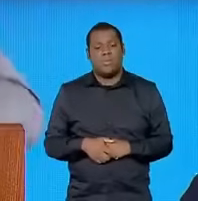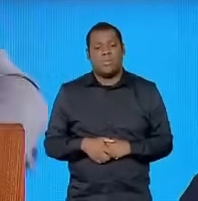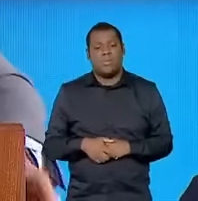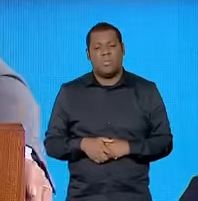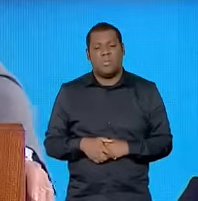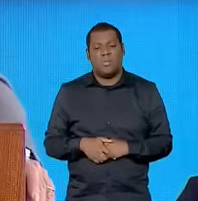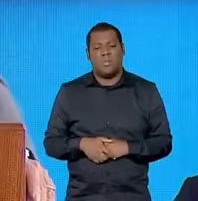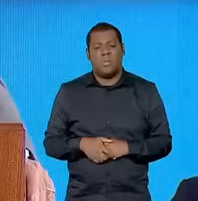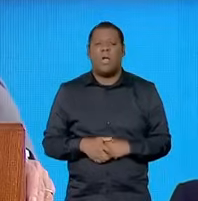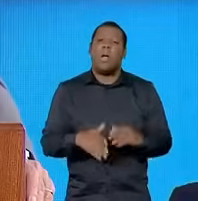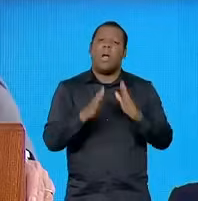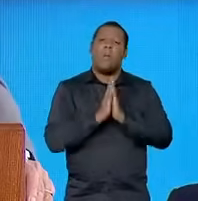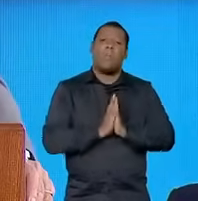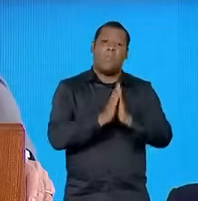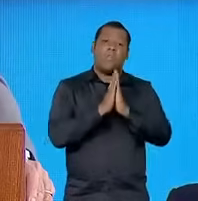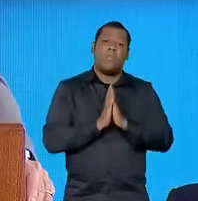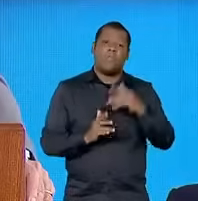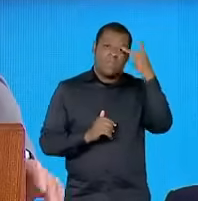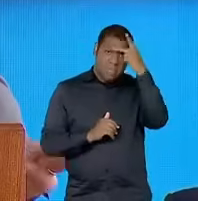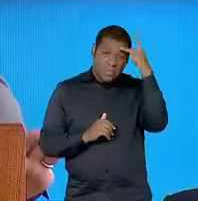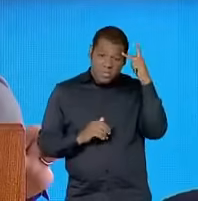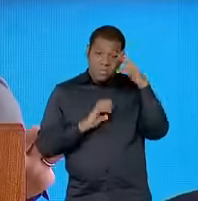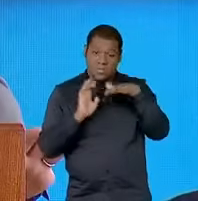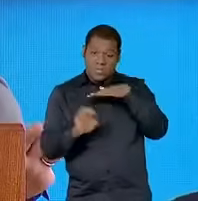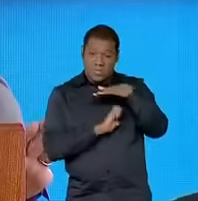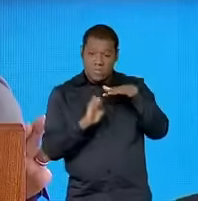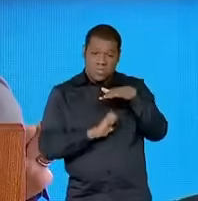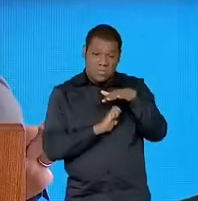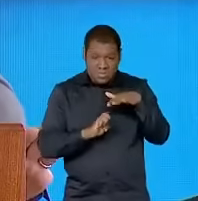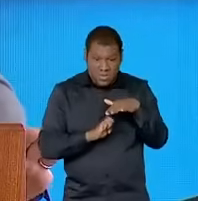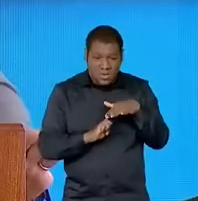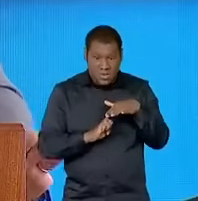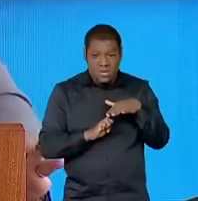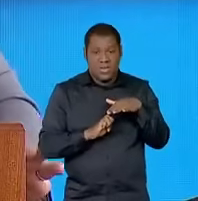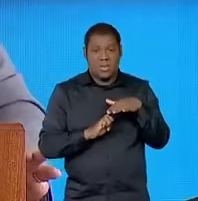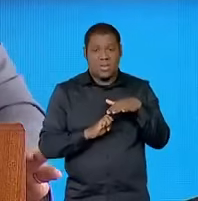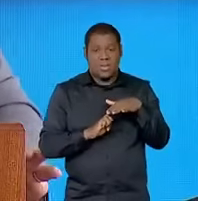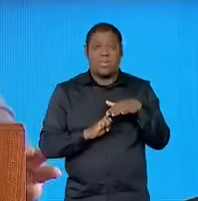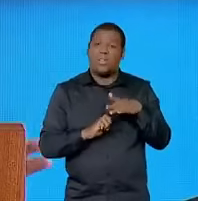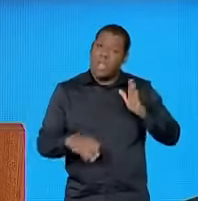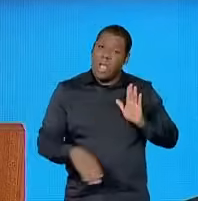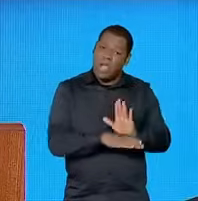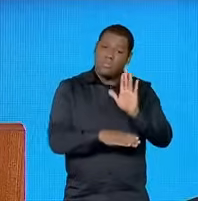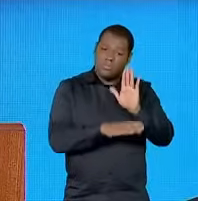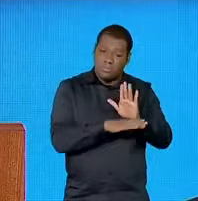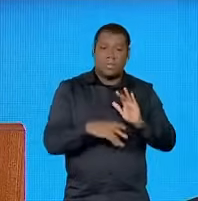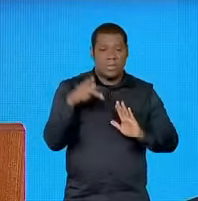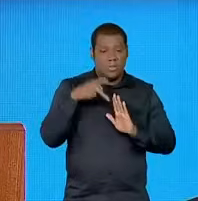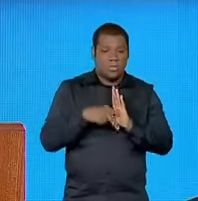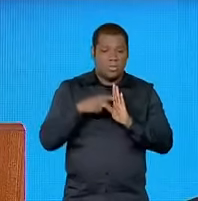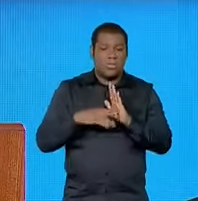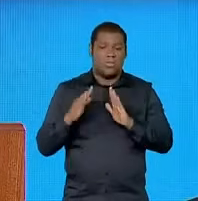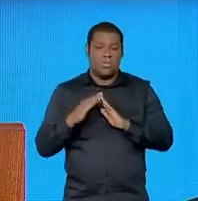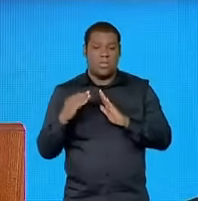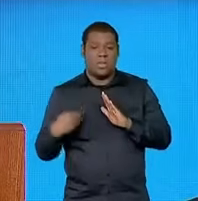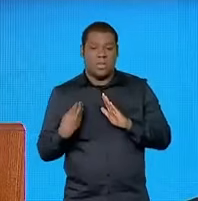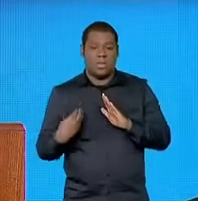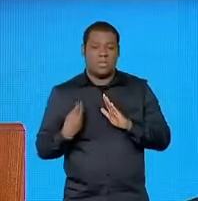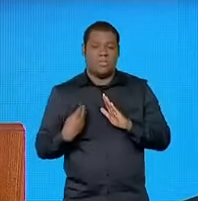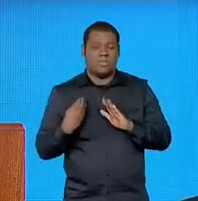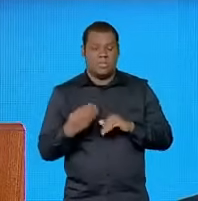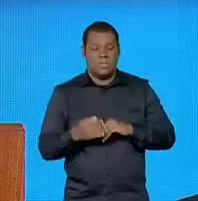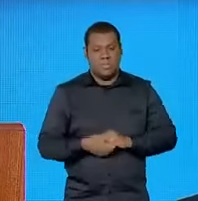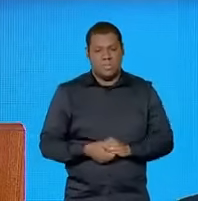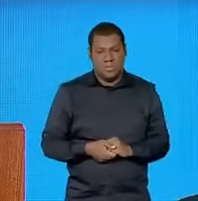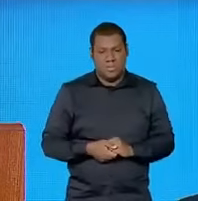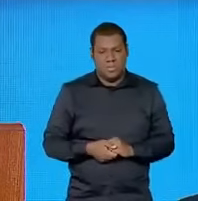inclusive queria fazer um apelo aos empresários, sabe, que são muito importantes nesse nosso projeto. É que, sabe, não tem